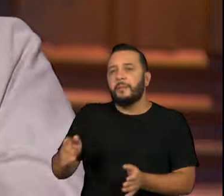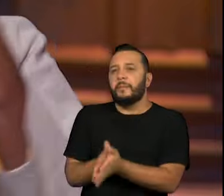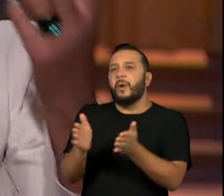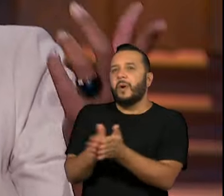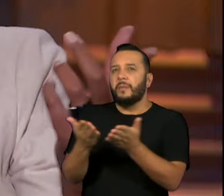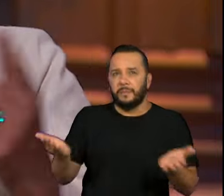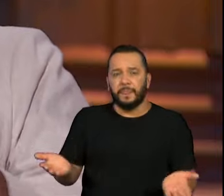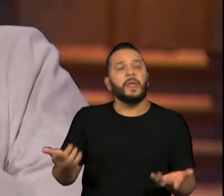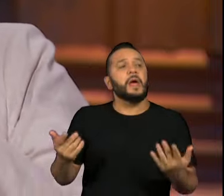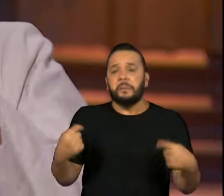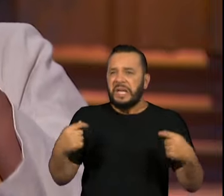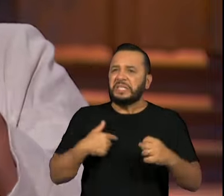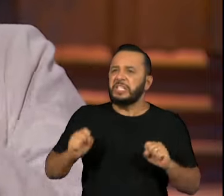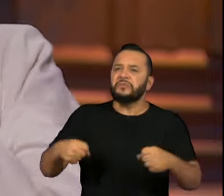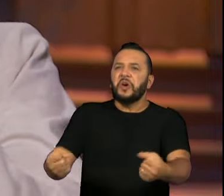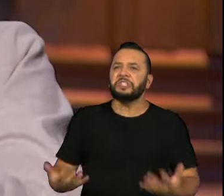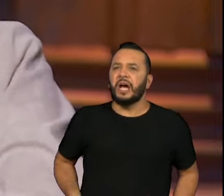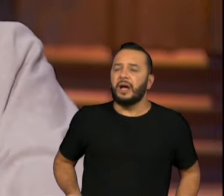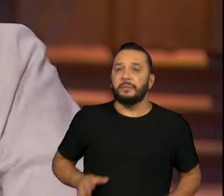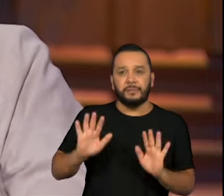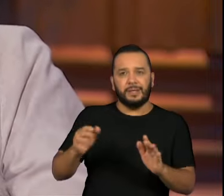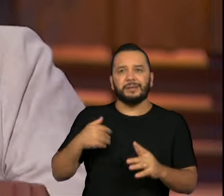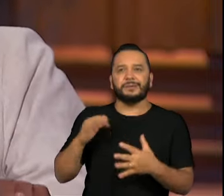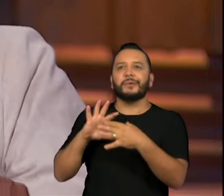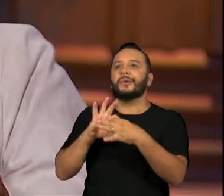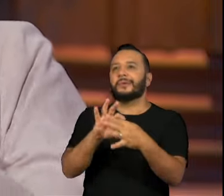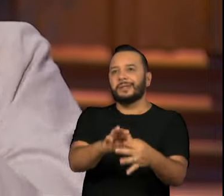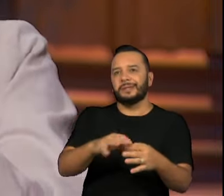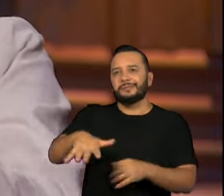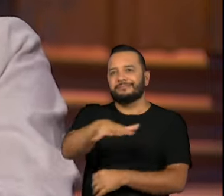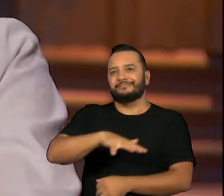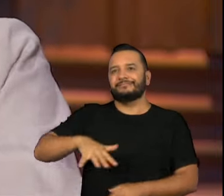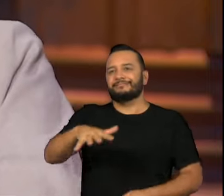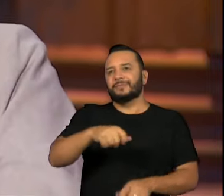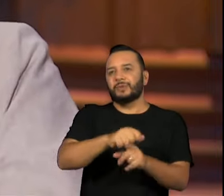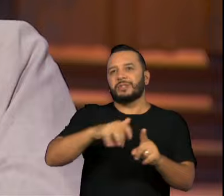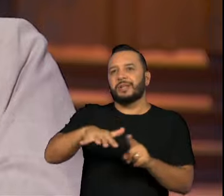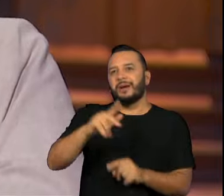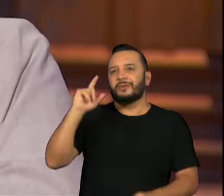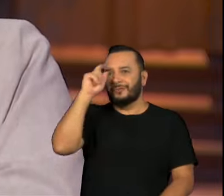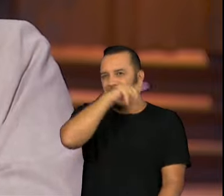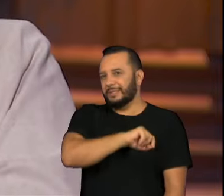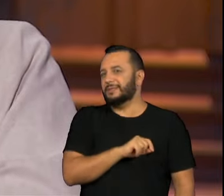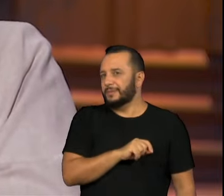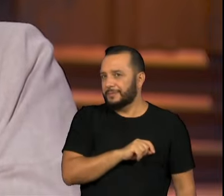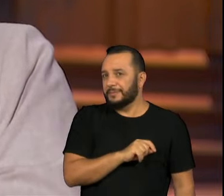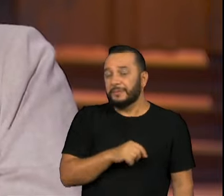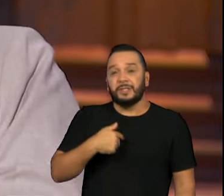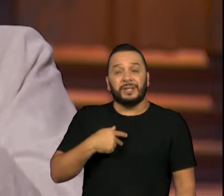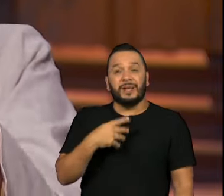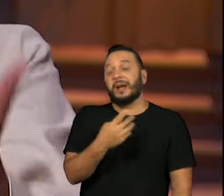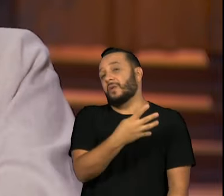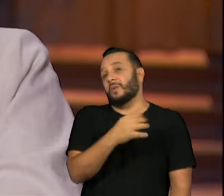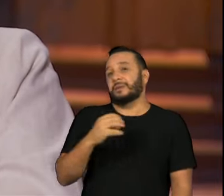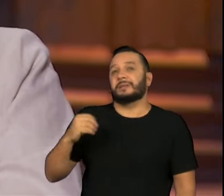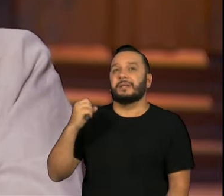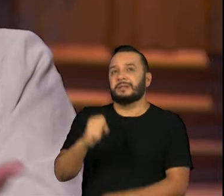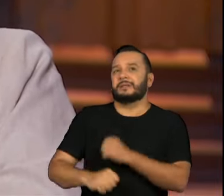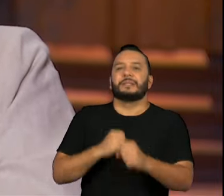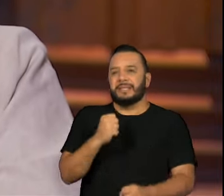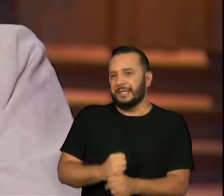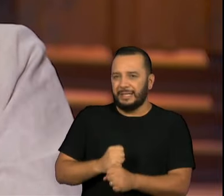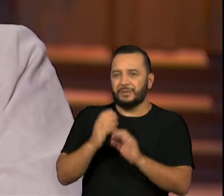mas basta e se esforçar Não esquece contexto social desse grupo né maizena quase quatro séculos construindo